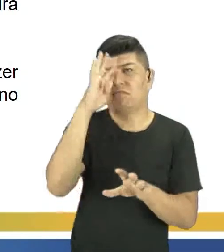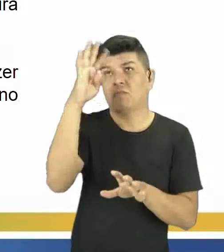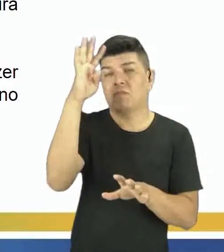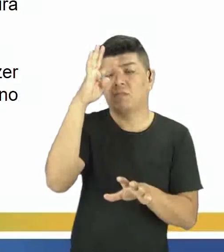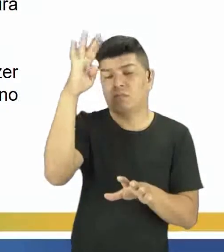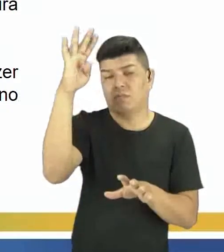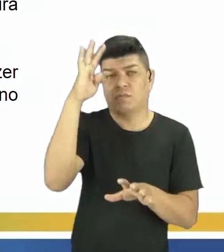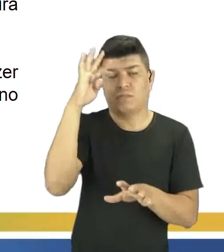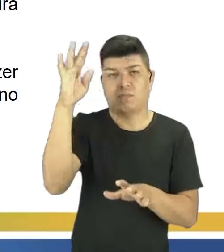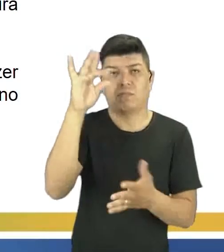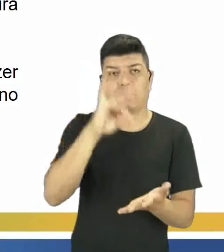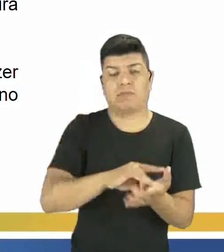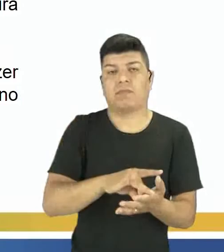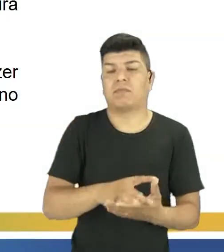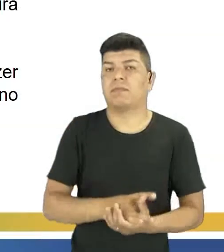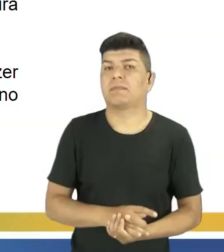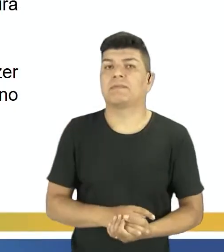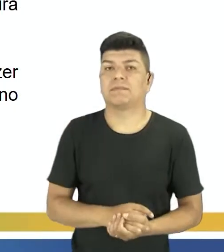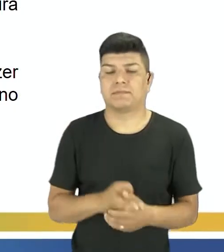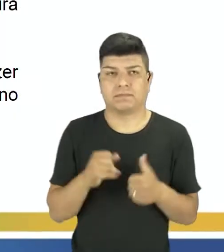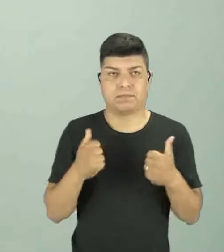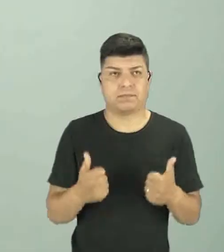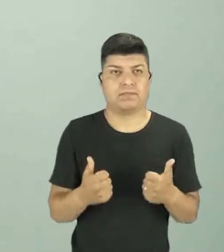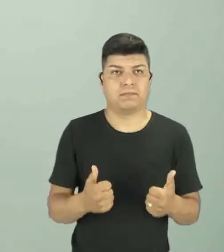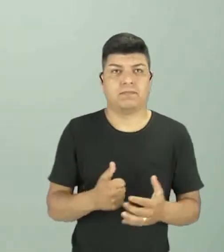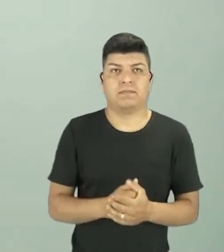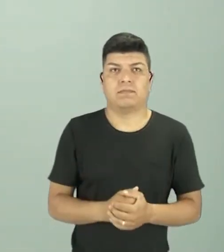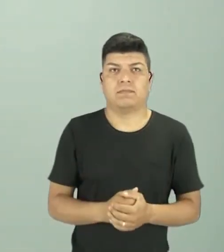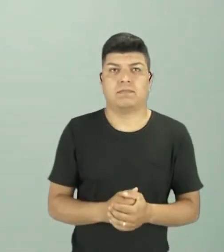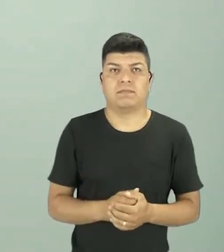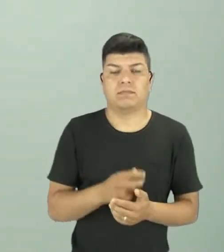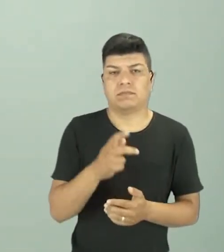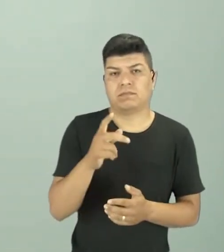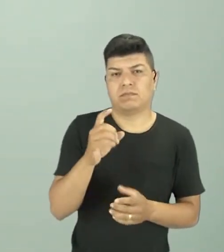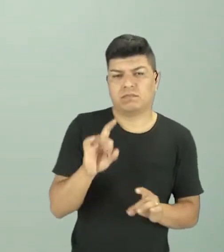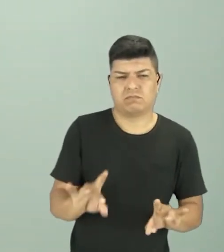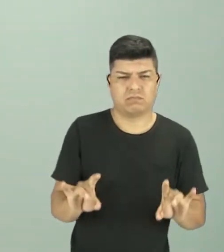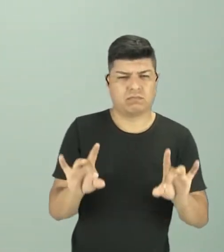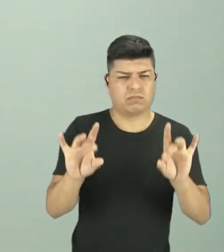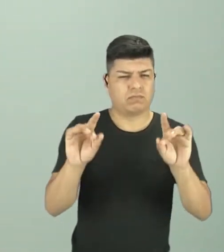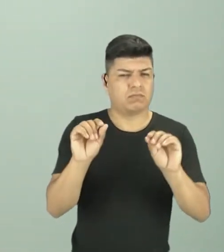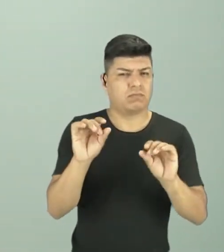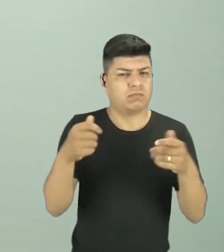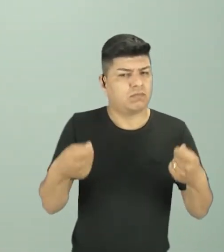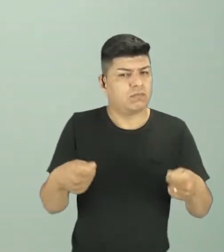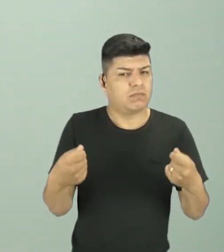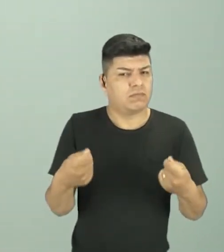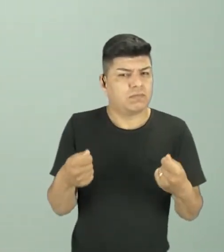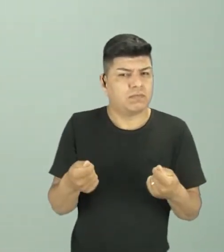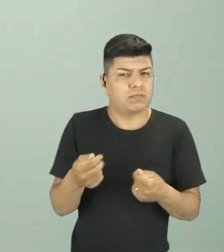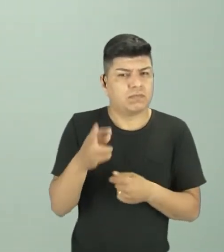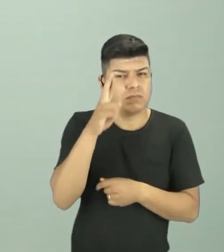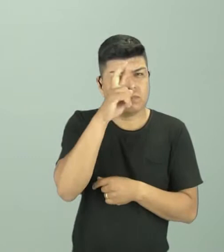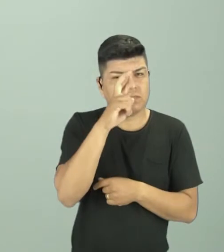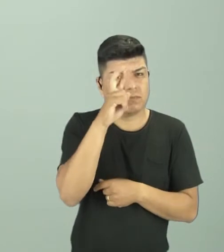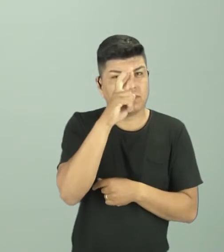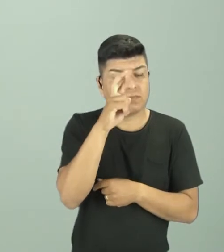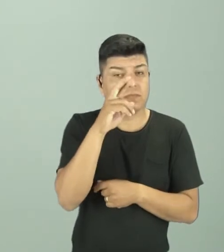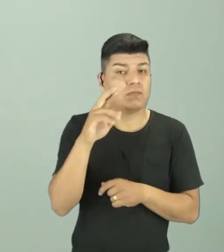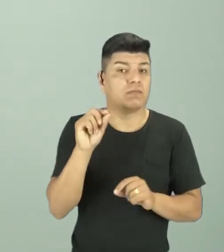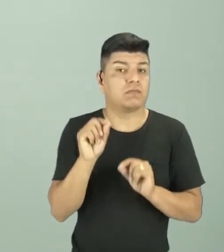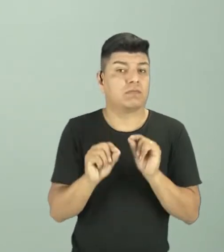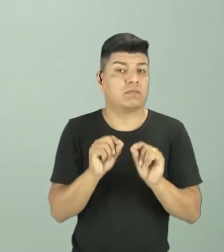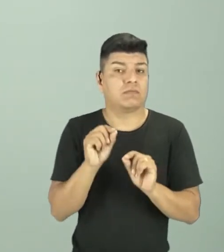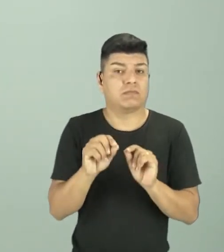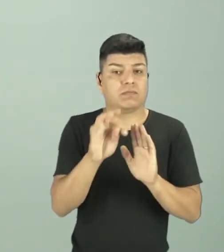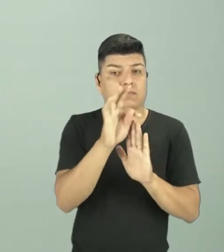da nossa realidade. Tá certo, pessoal? Então, são pequenos detalhes que vocês precisam observar quando